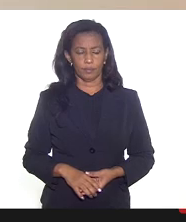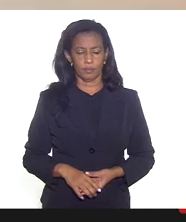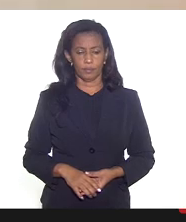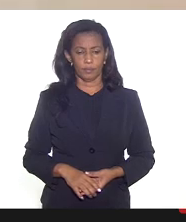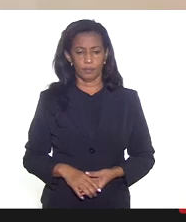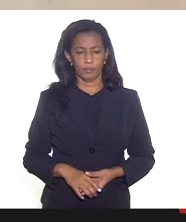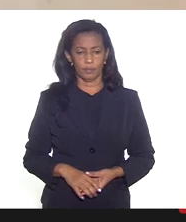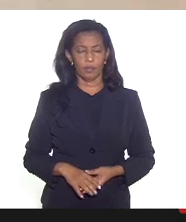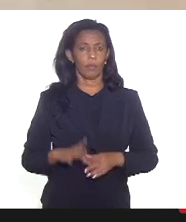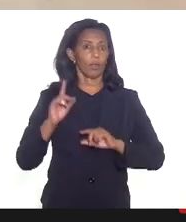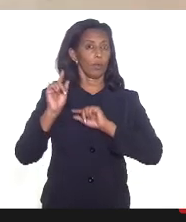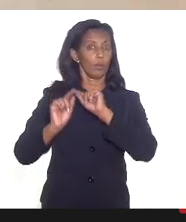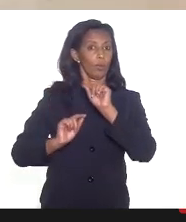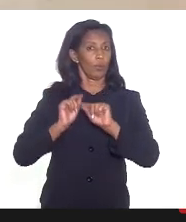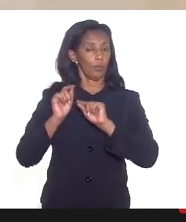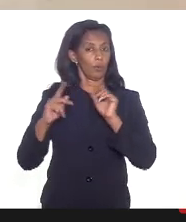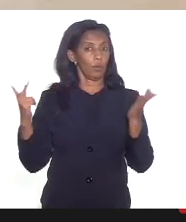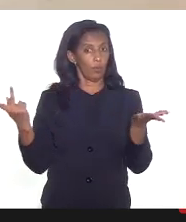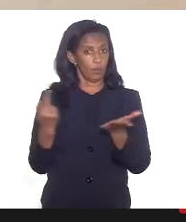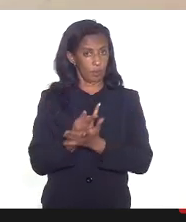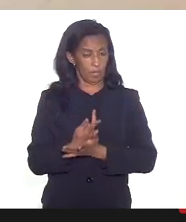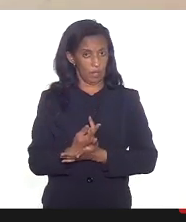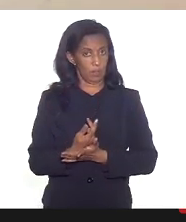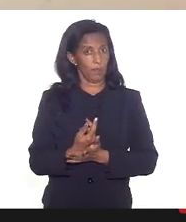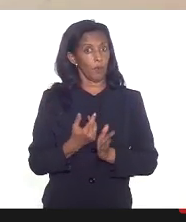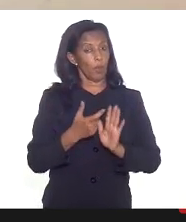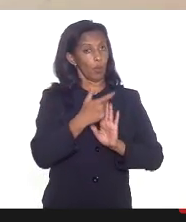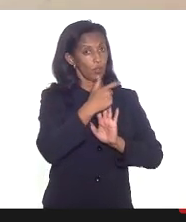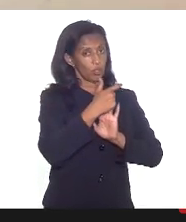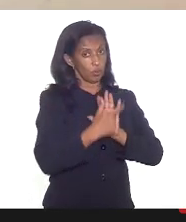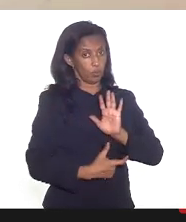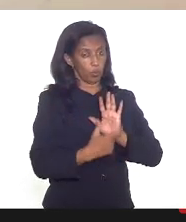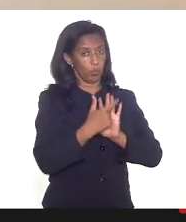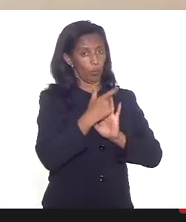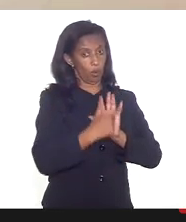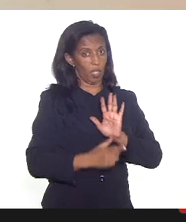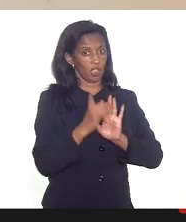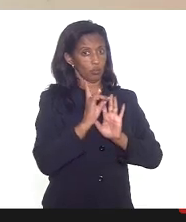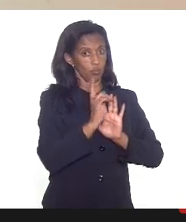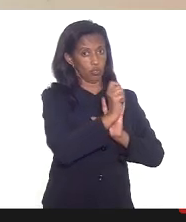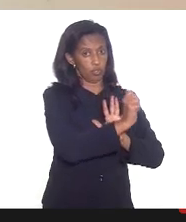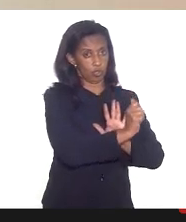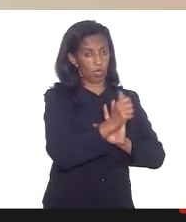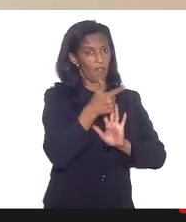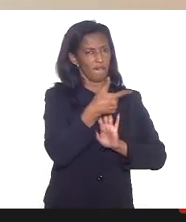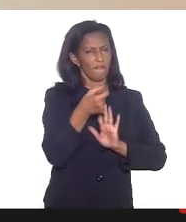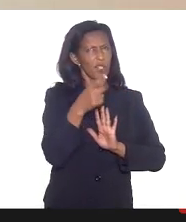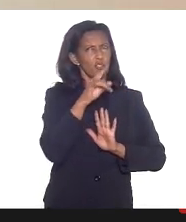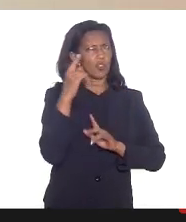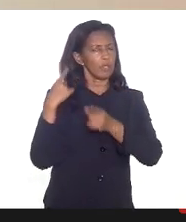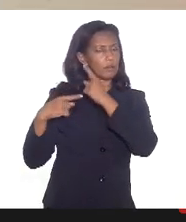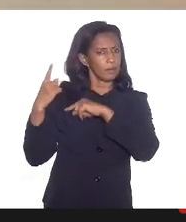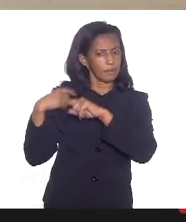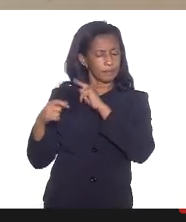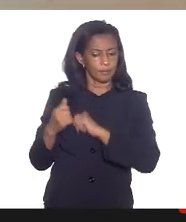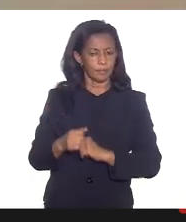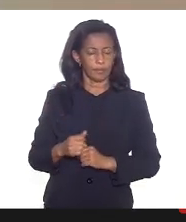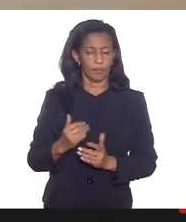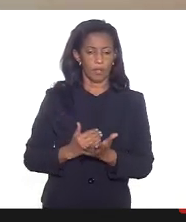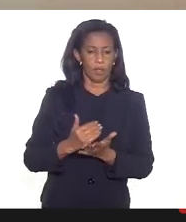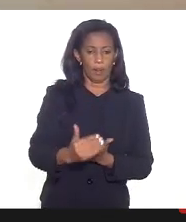o que que acontece quando a gente colocou no nosso Calendar are you É uns 20 dias atrás nós colocamos